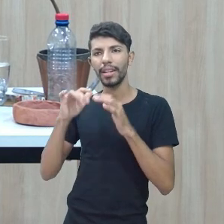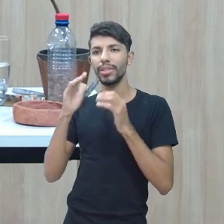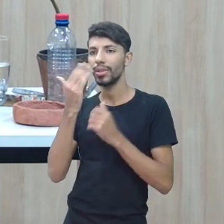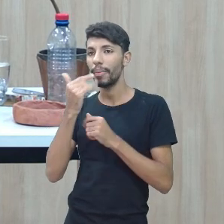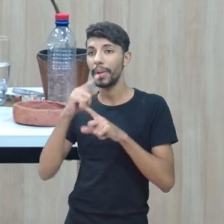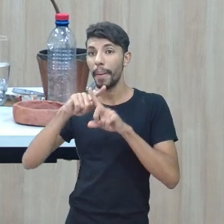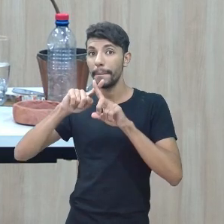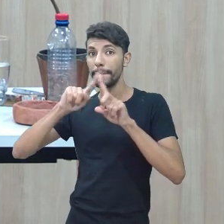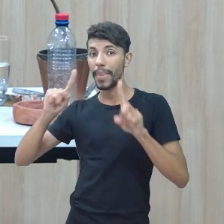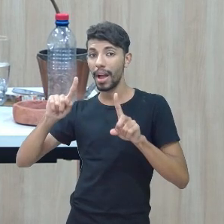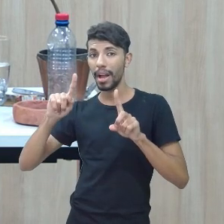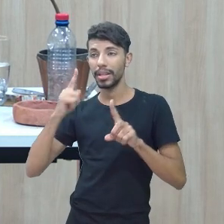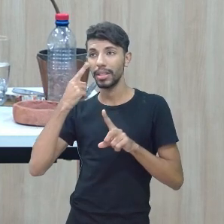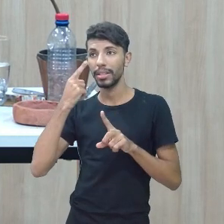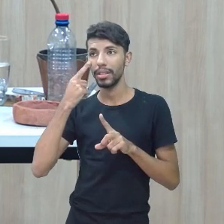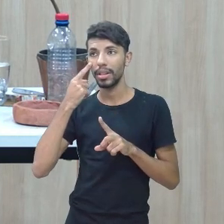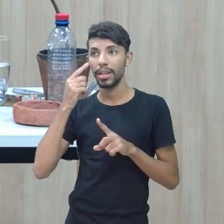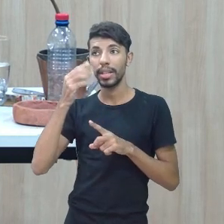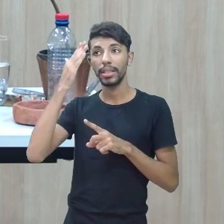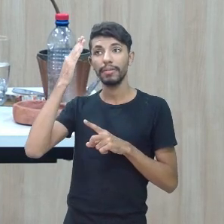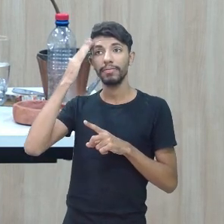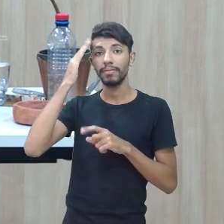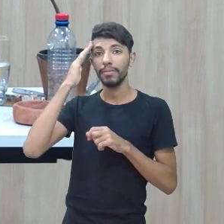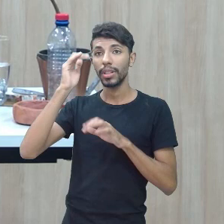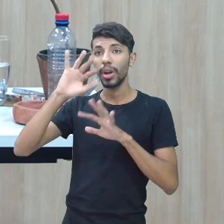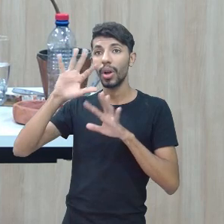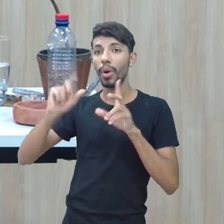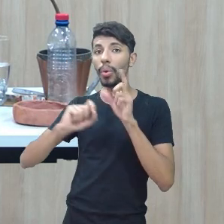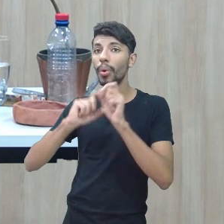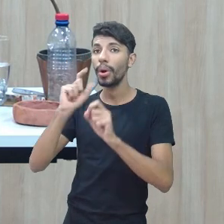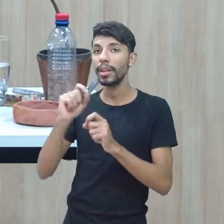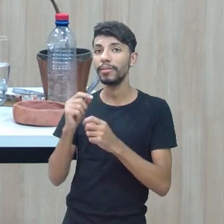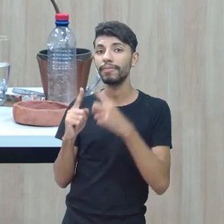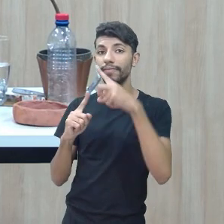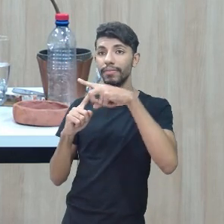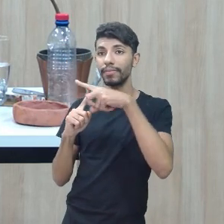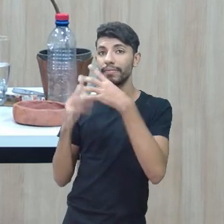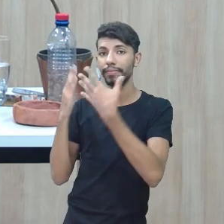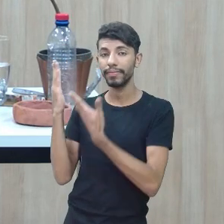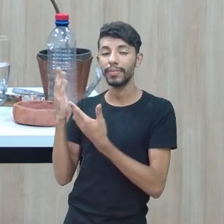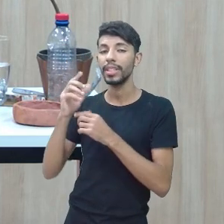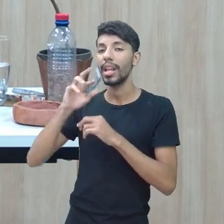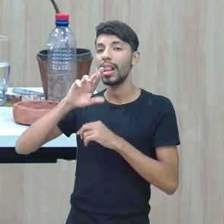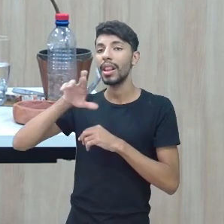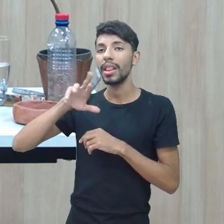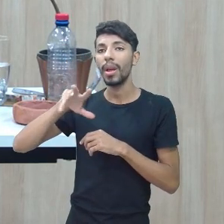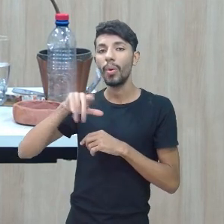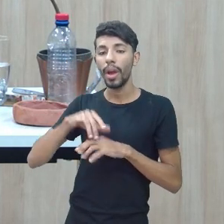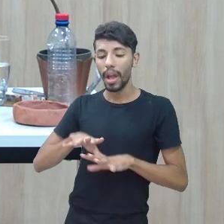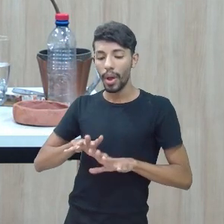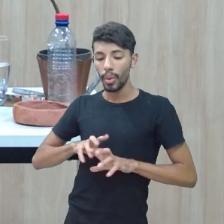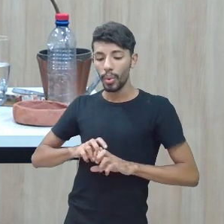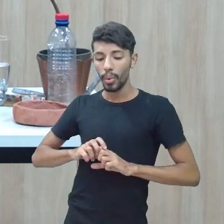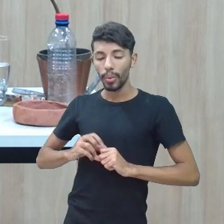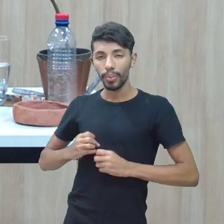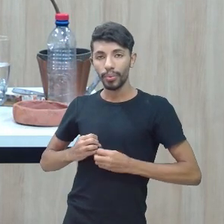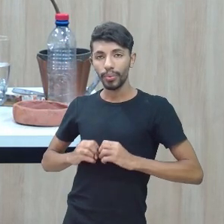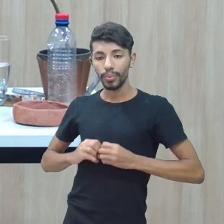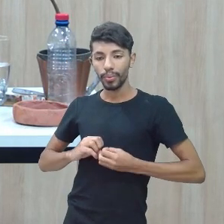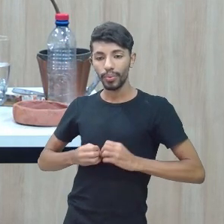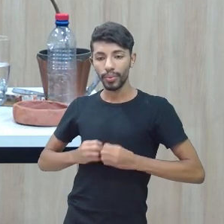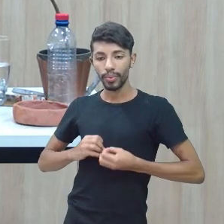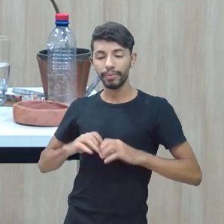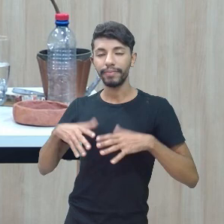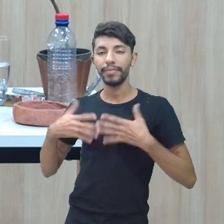Porém, sabe-se que esse tipo de adoçante, ele não é absorvido. Por ele não ser absorvido, então ele não